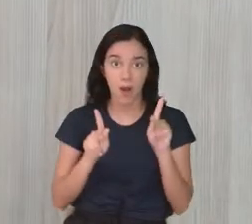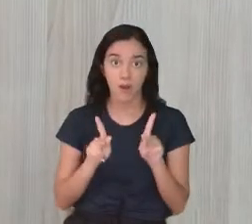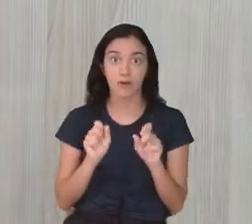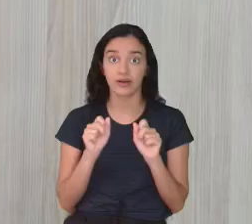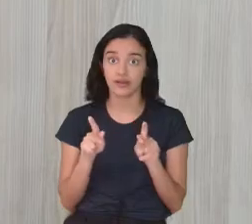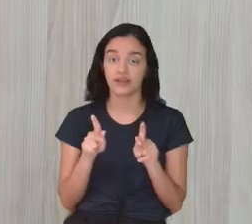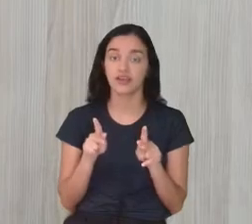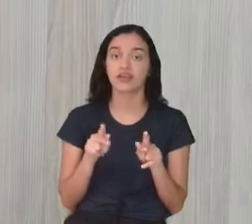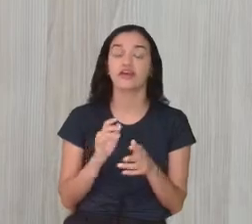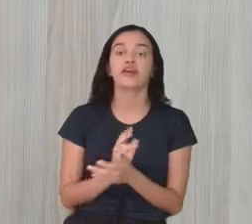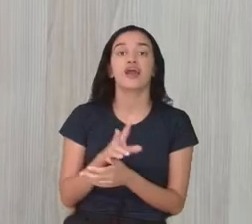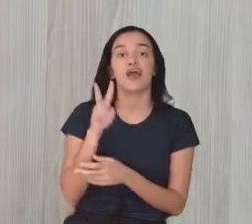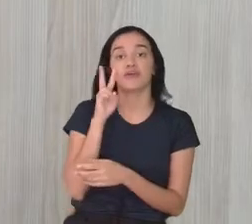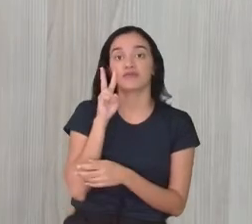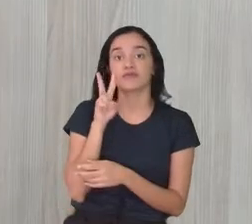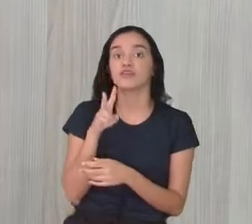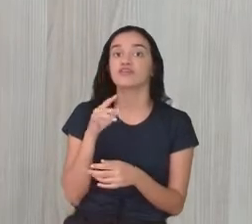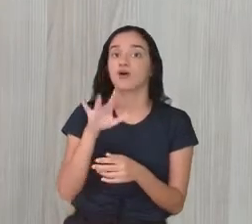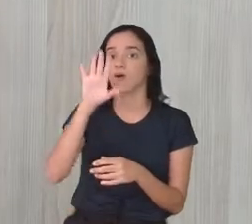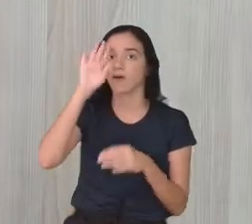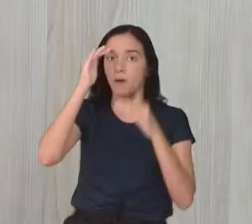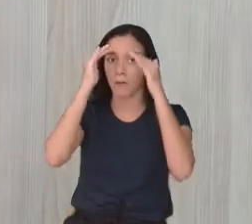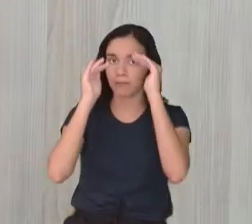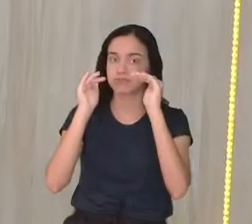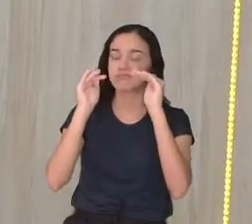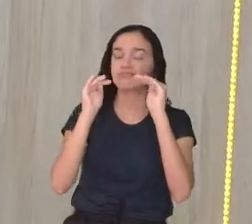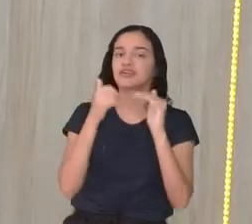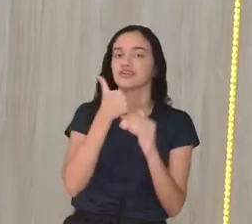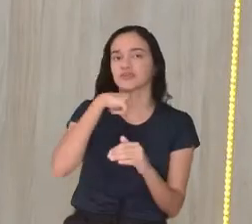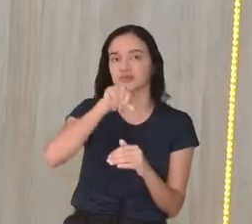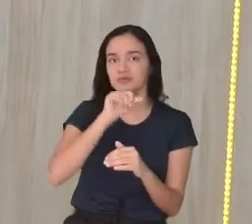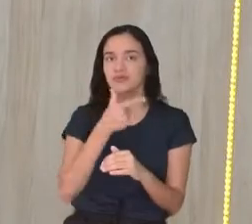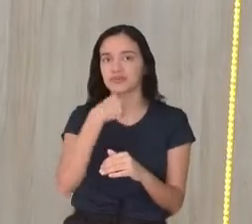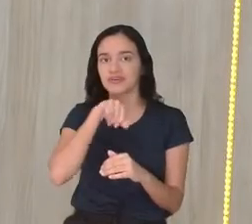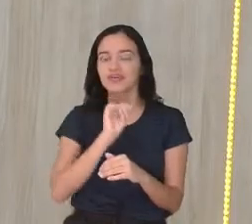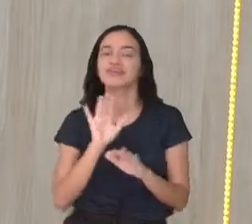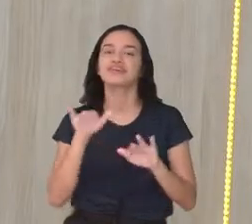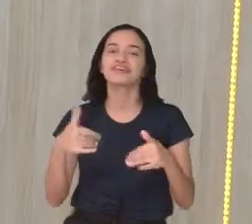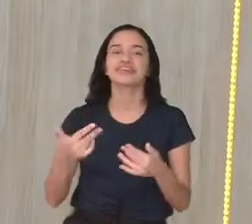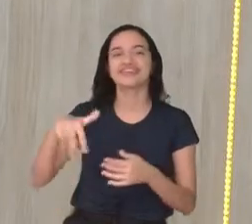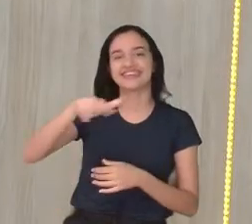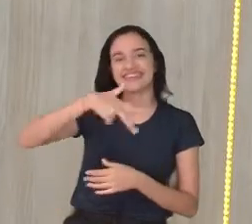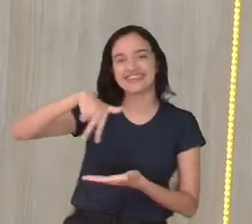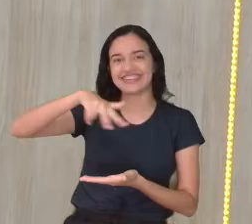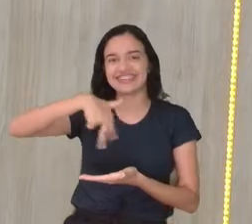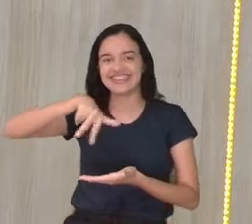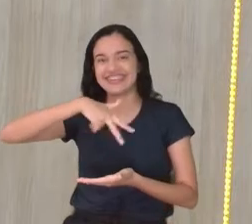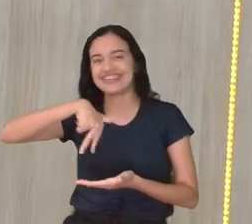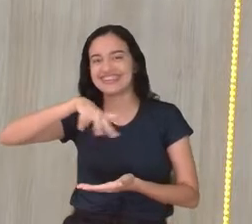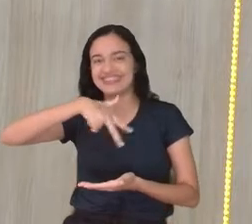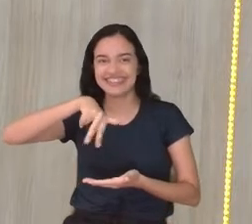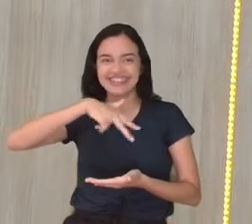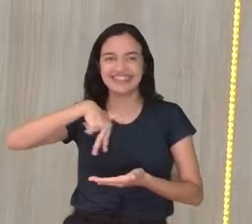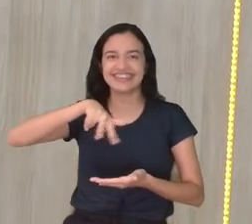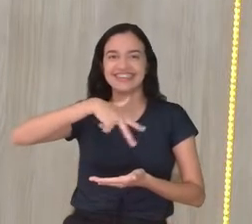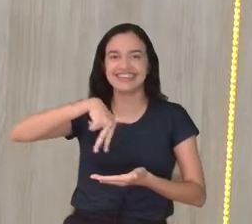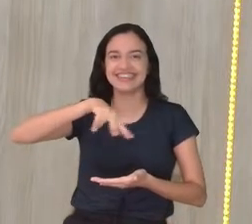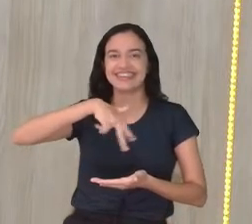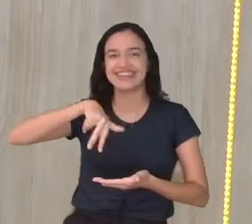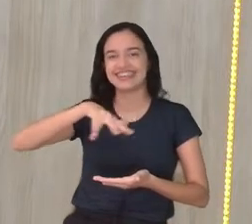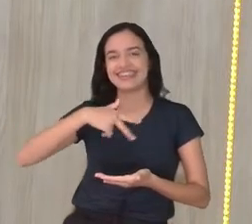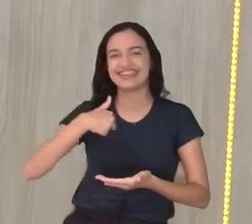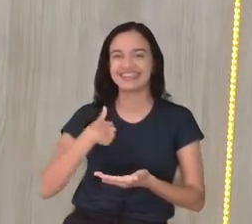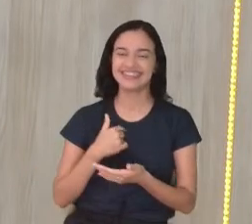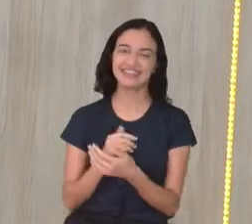pais de vocês e bebam água. Tchau, Eita, tchau. é importante, viu, minha gente? Como iria dançar, eu também quero